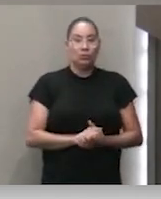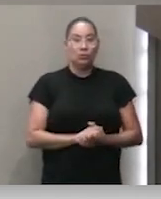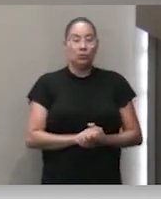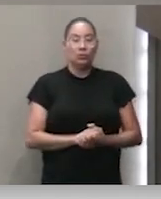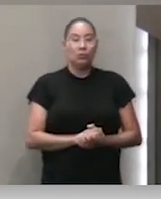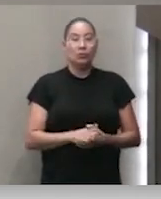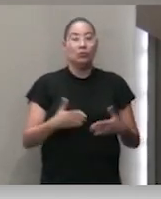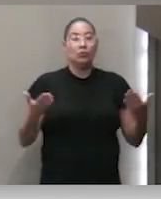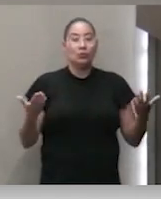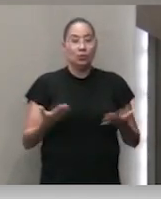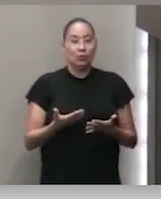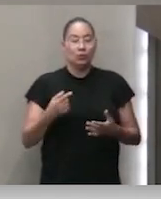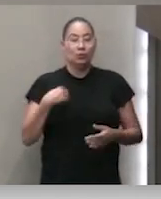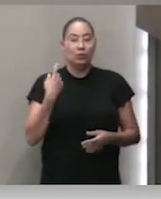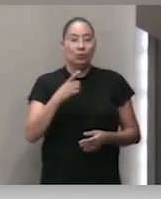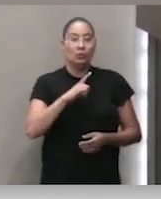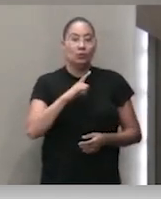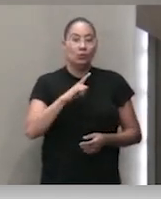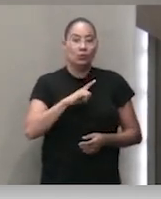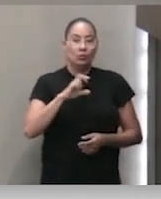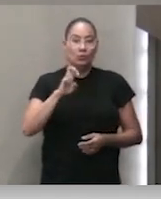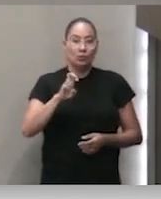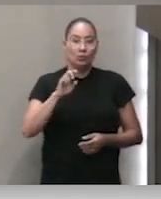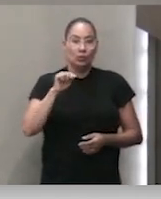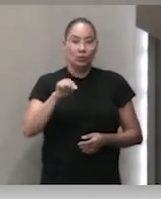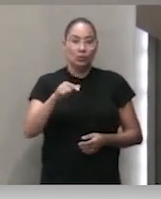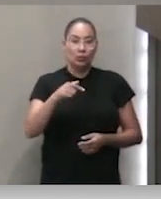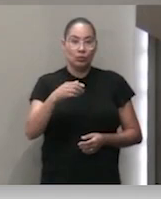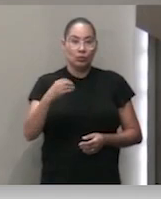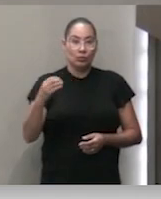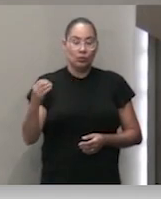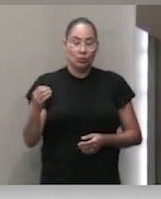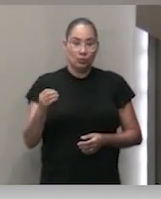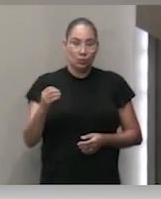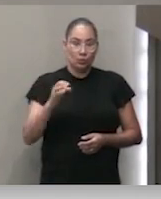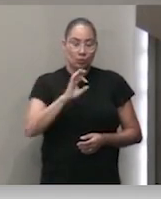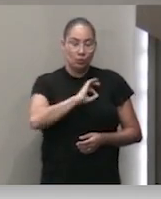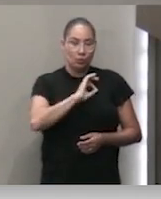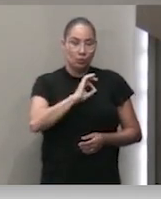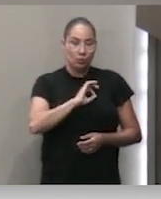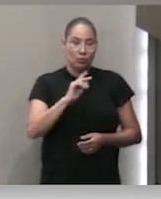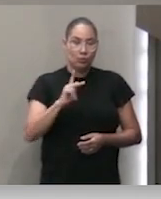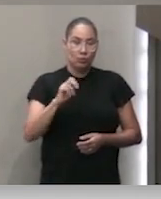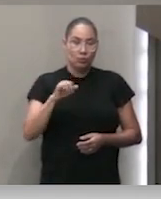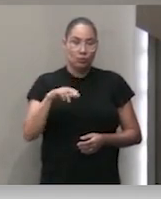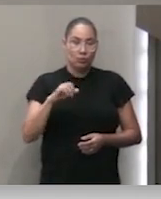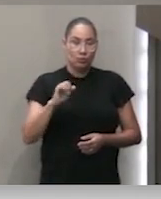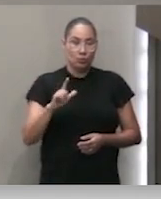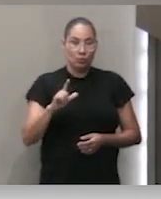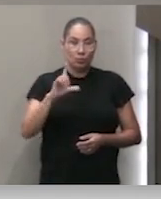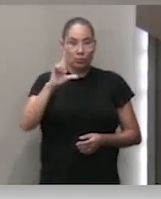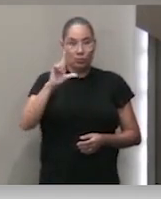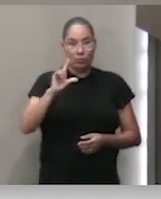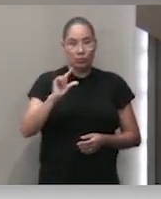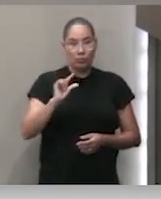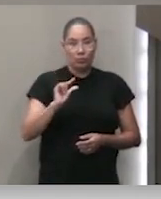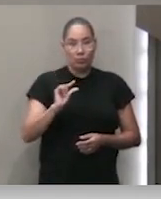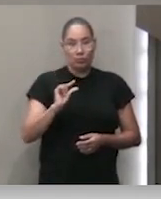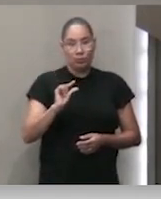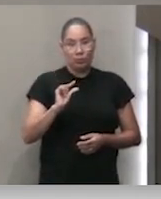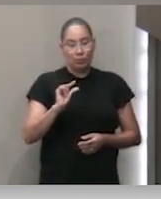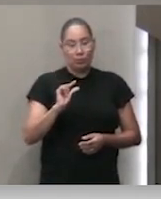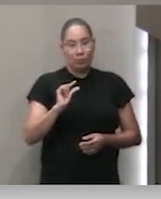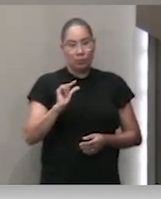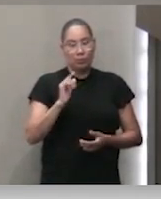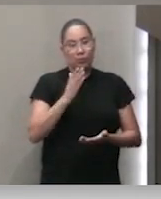hoje nós temos em torno de 5.700 policiais penais. Nós temos temos pouquinho